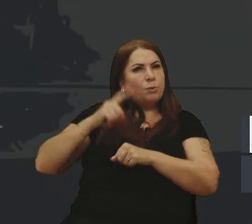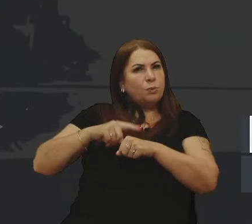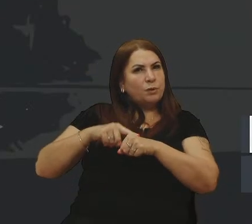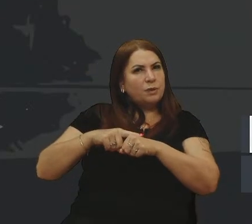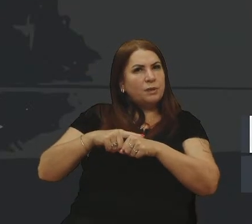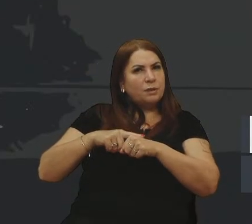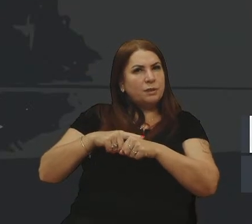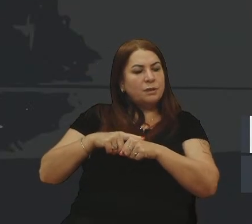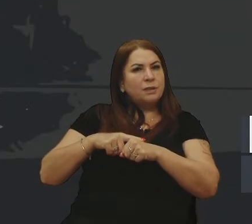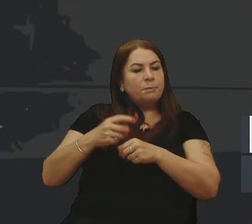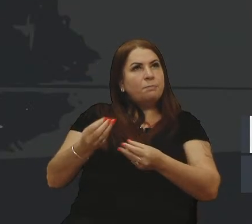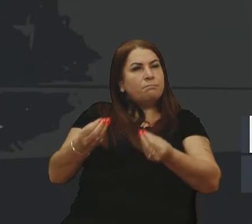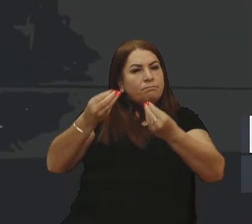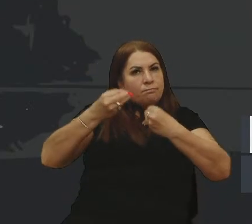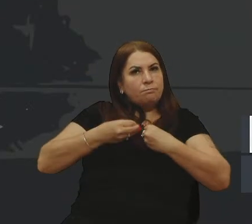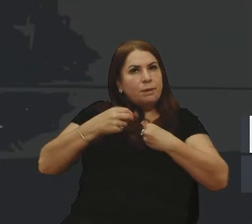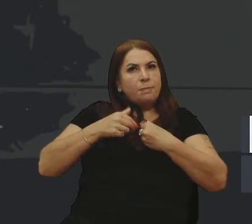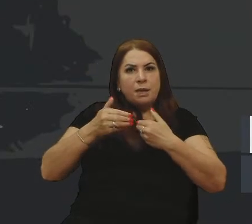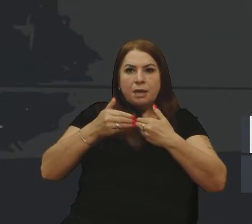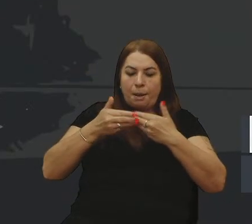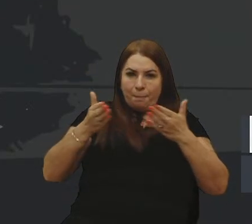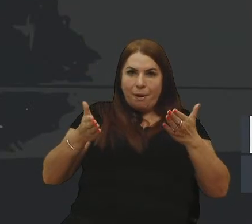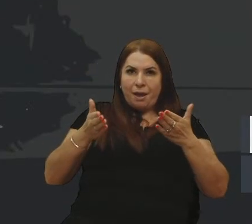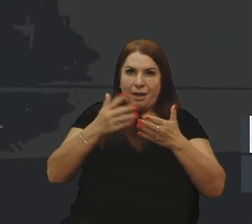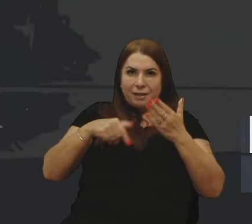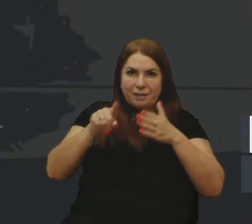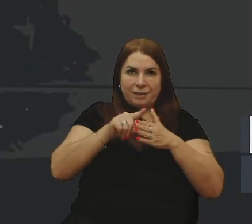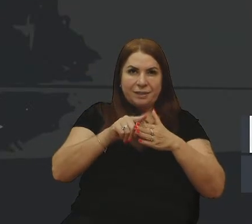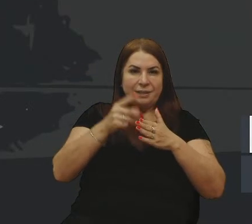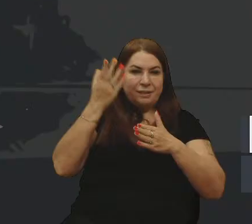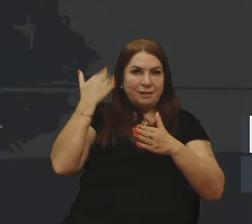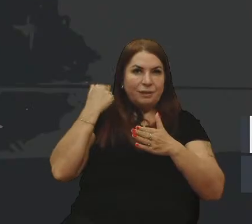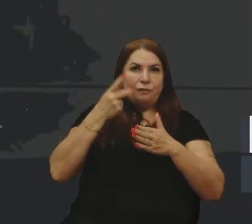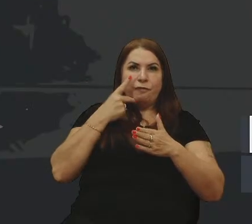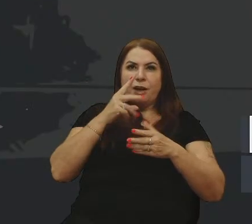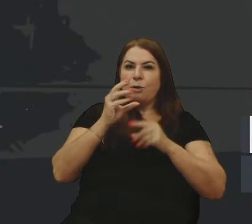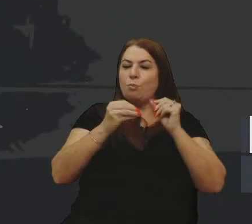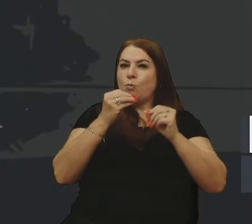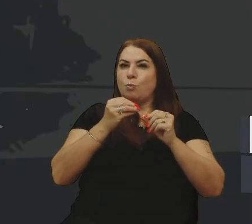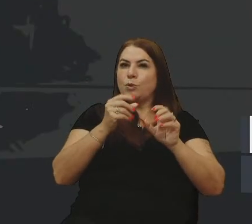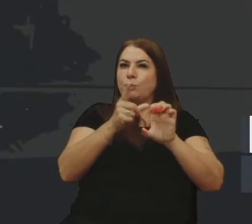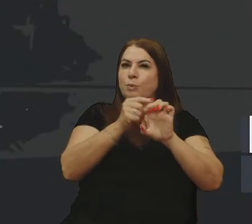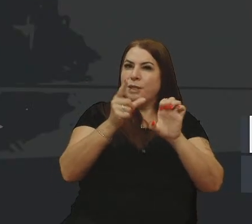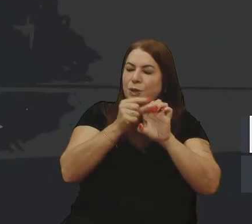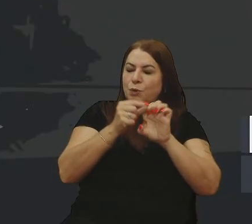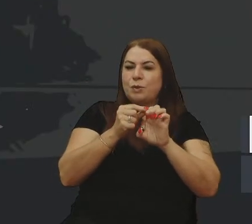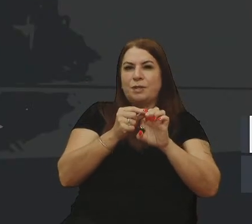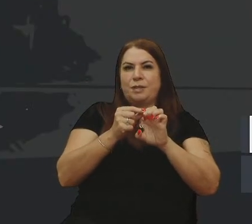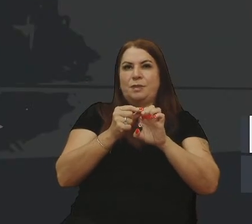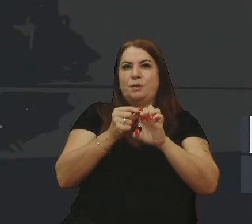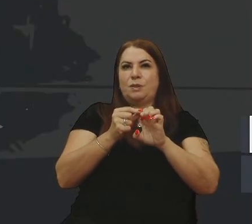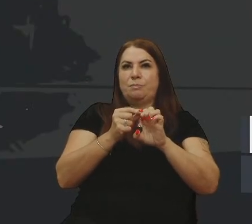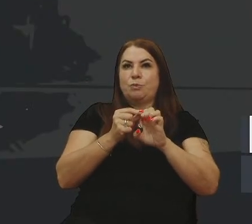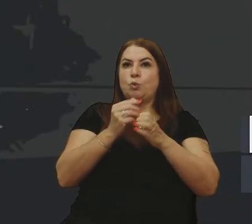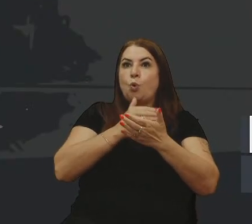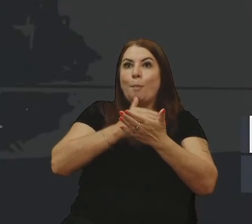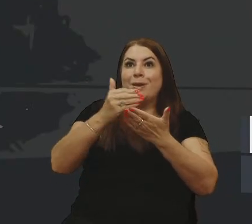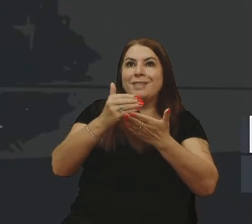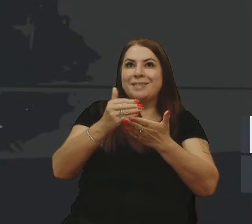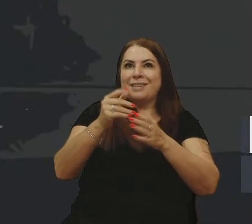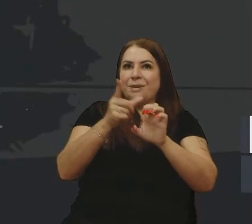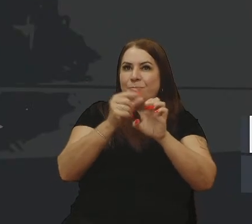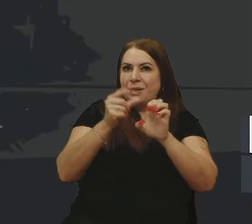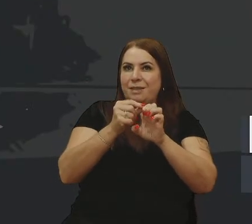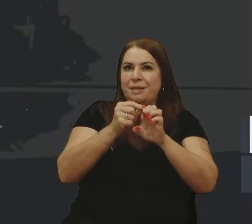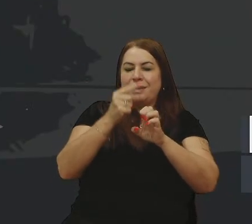revelação desse salmo veio para mim aberta recentemente, e ele fala muito sobre empreendedorismo, sobre início de empreendedorismo,